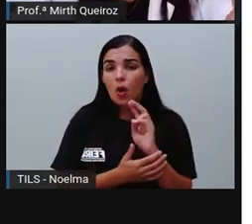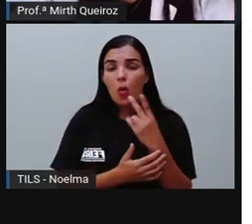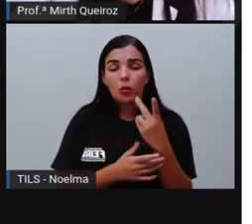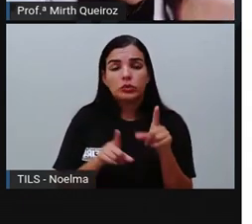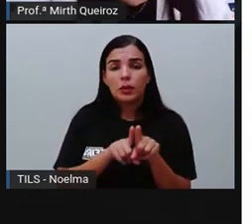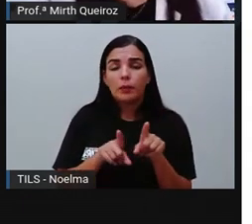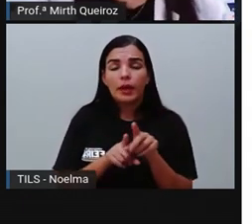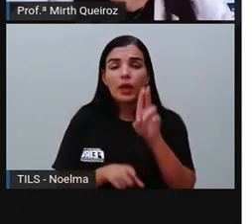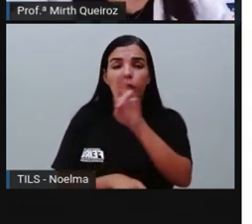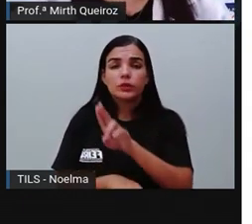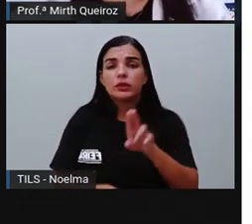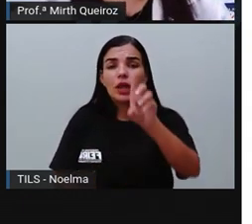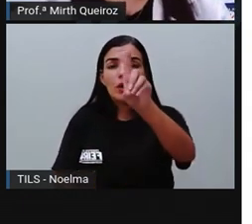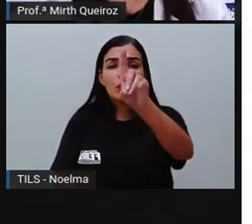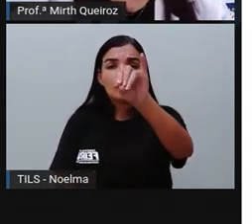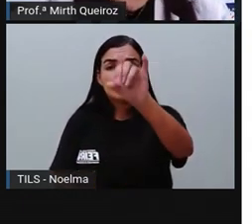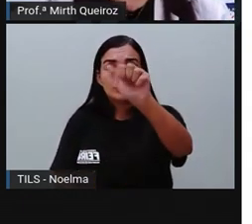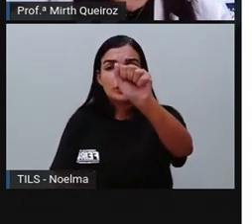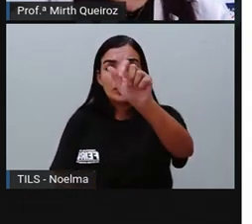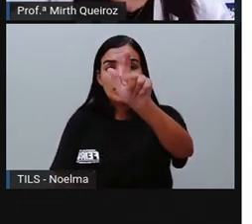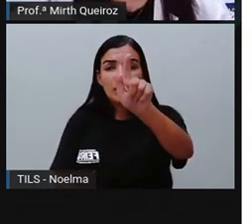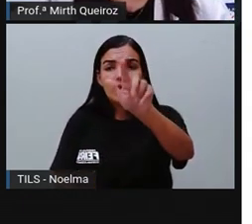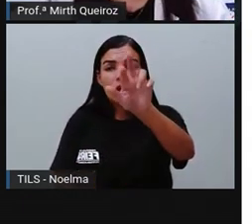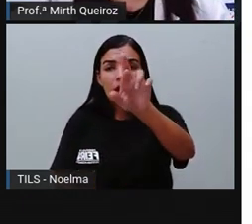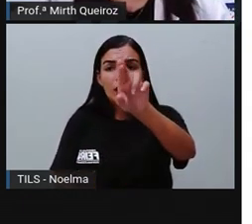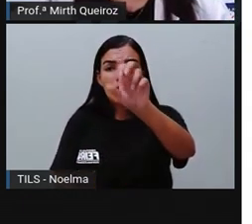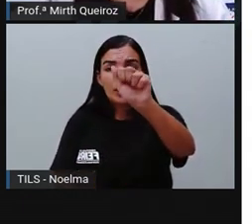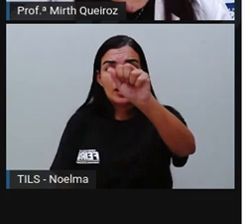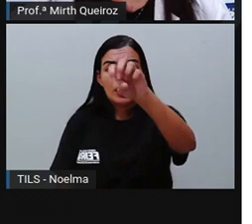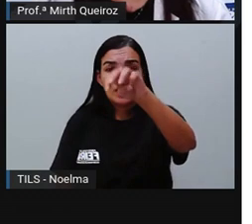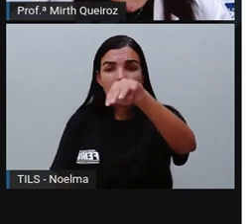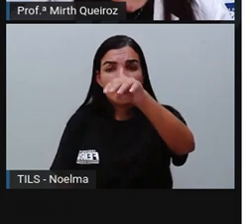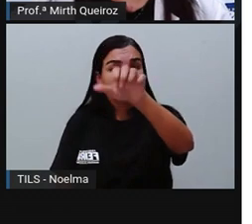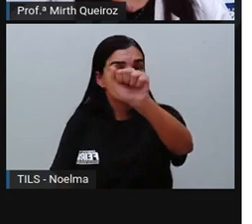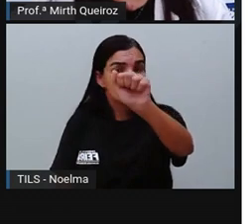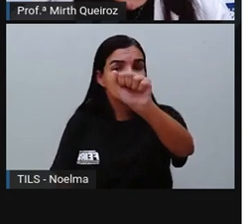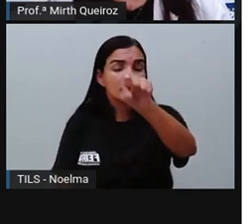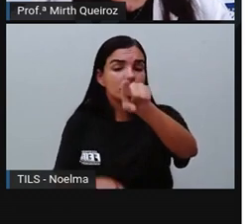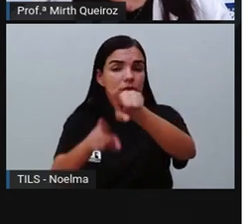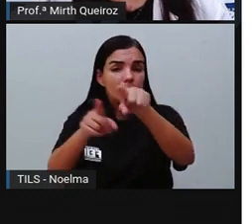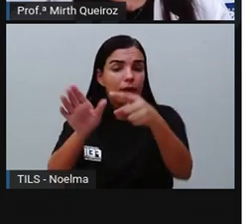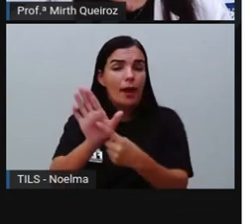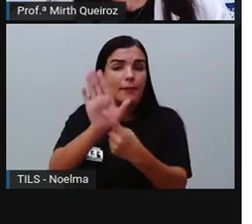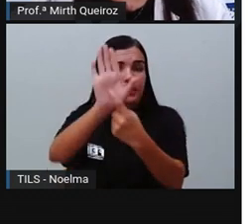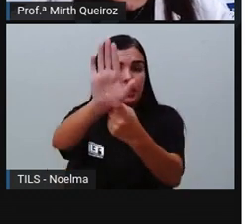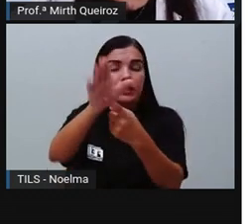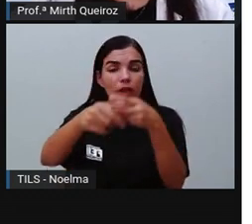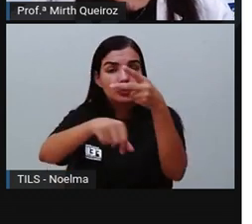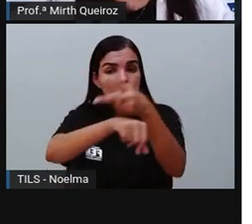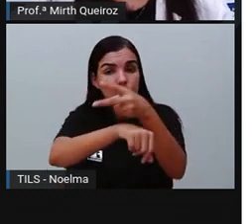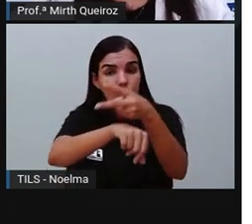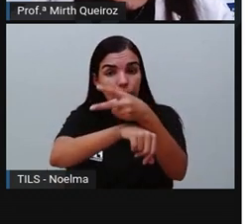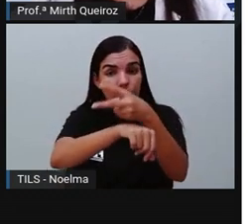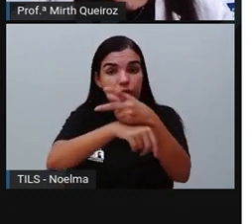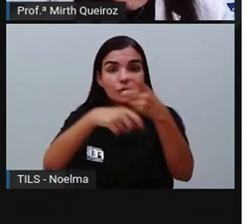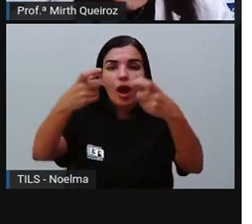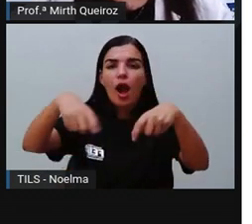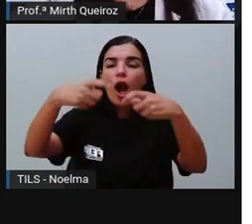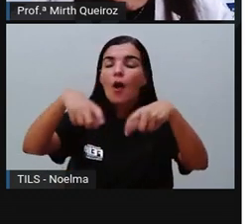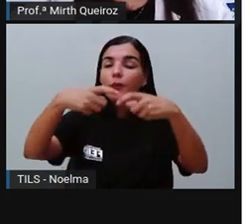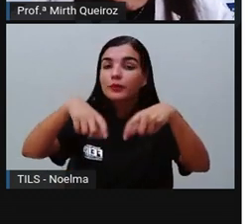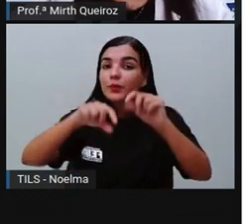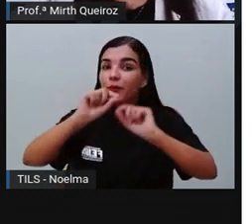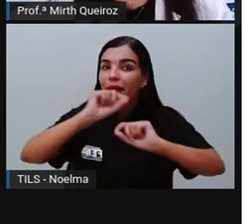usar o quê? O diagrama, que foi o que foi apresentado para vocês aí no vídeo, né? Onde a